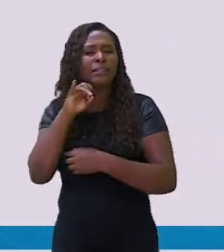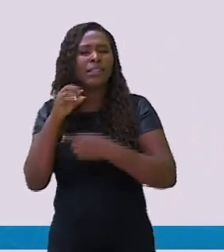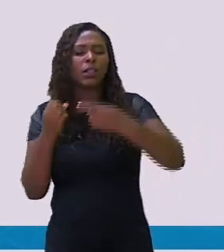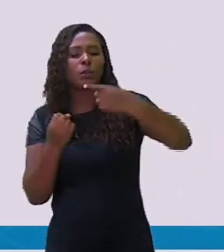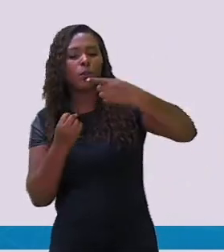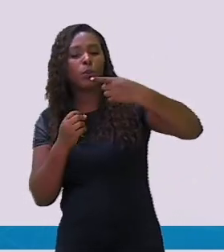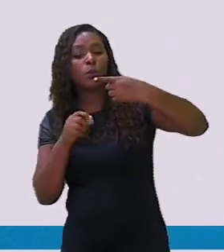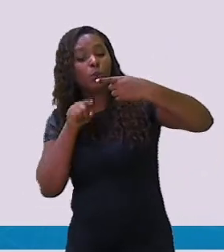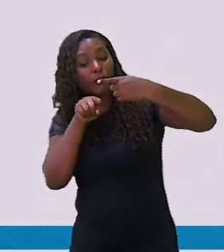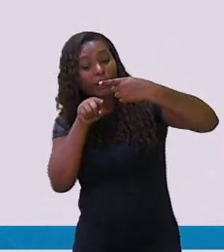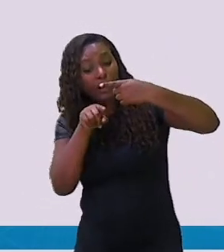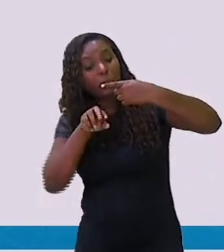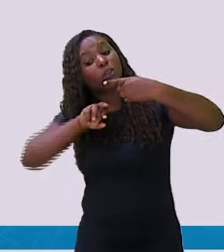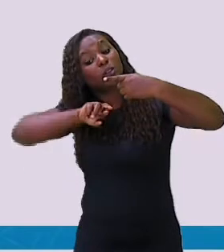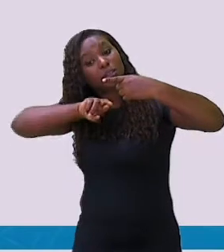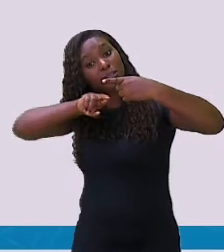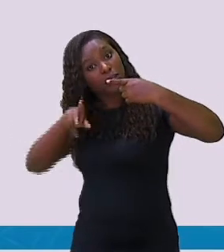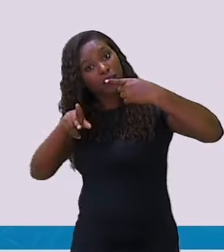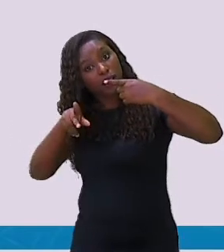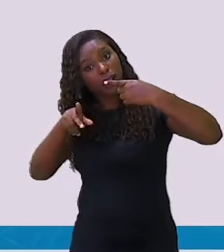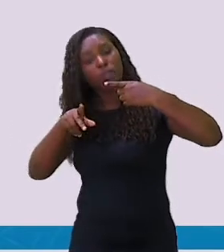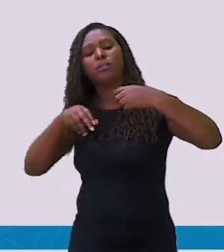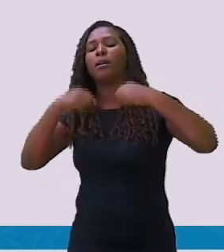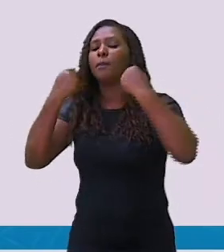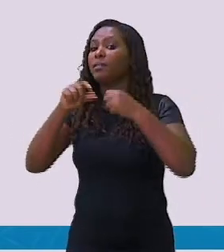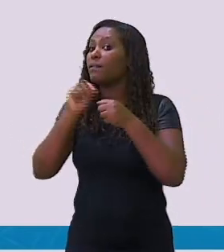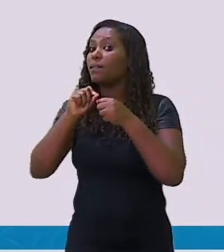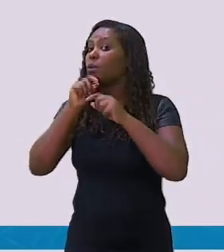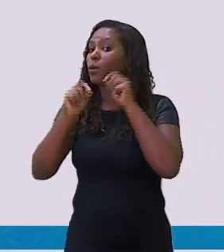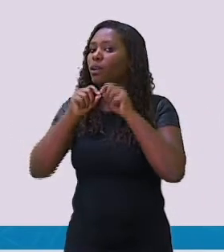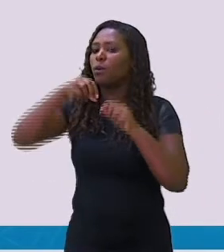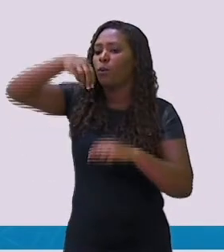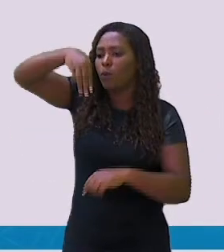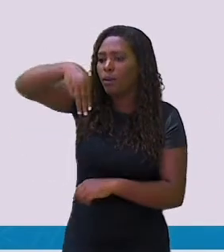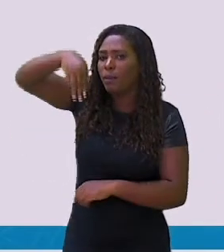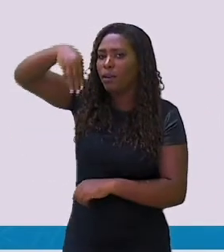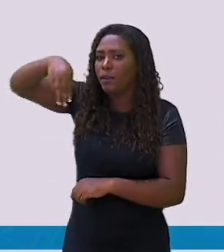denominador foi diferente eu tenho que fazer o MMC